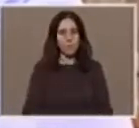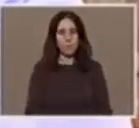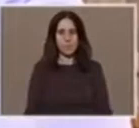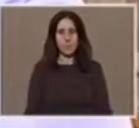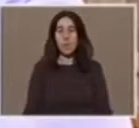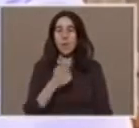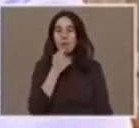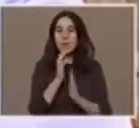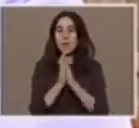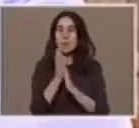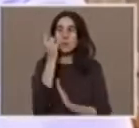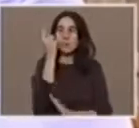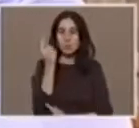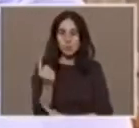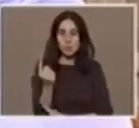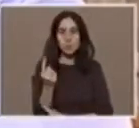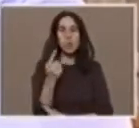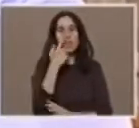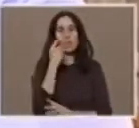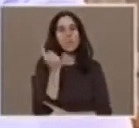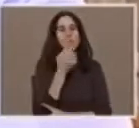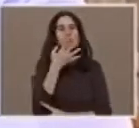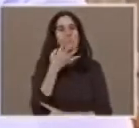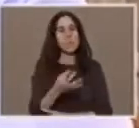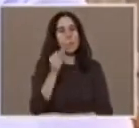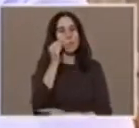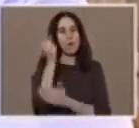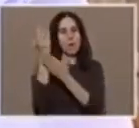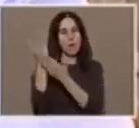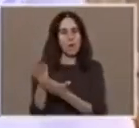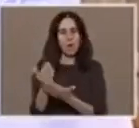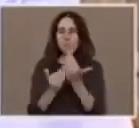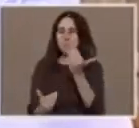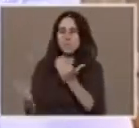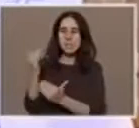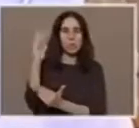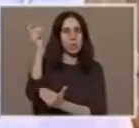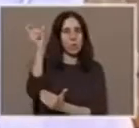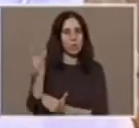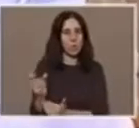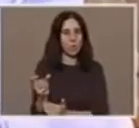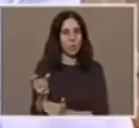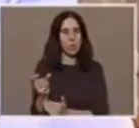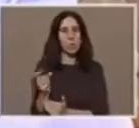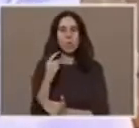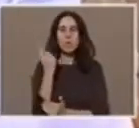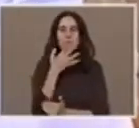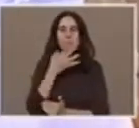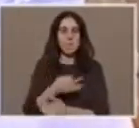só Deus e Pai de todos, que está acima de todos, atua em